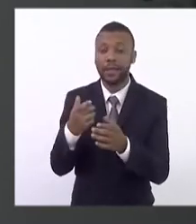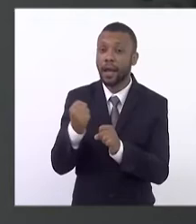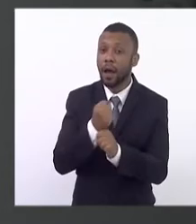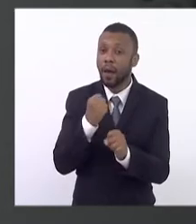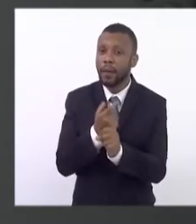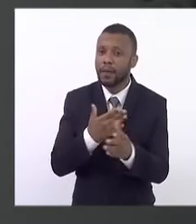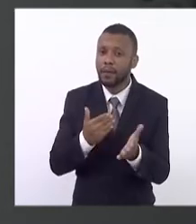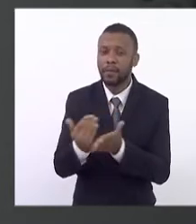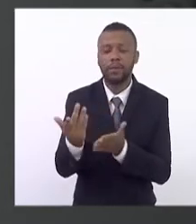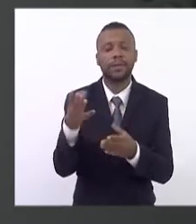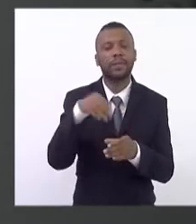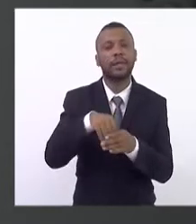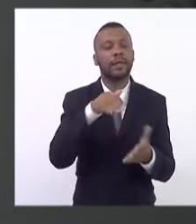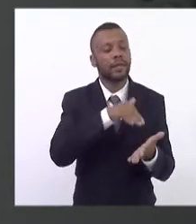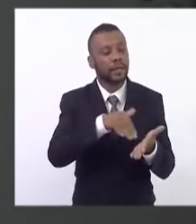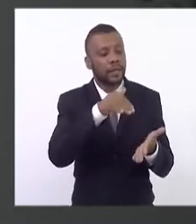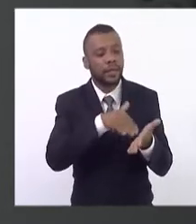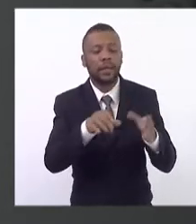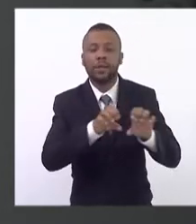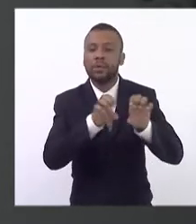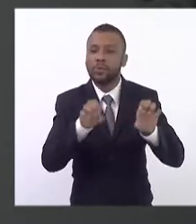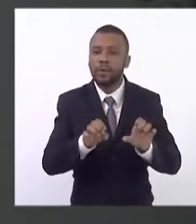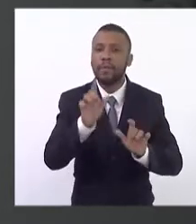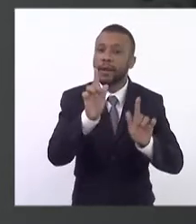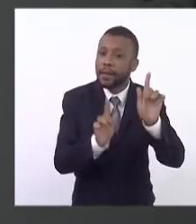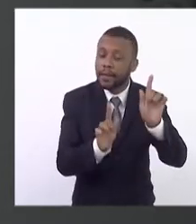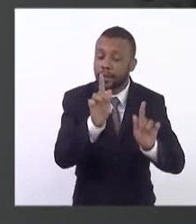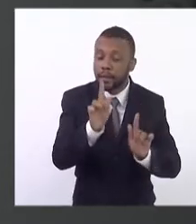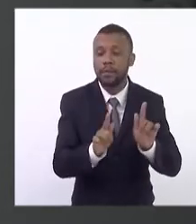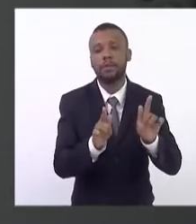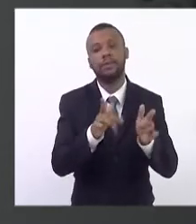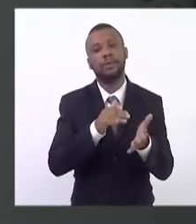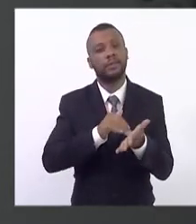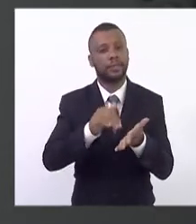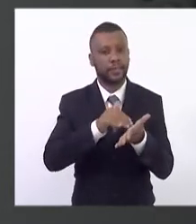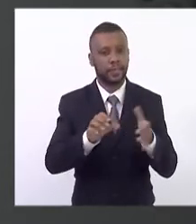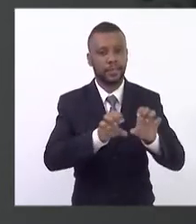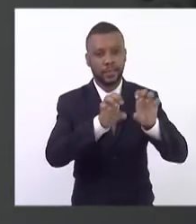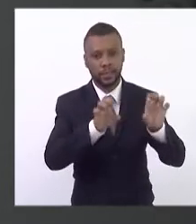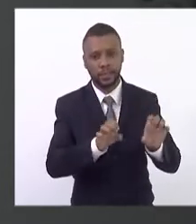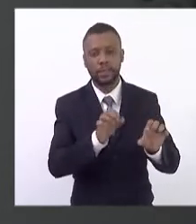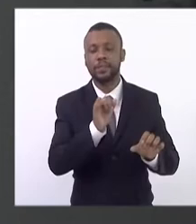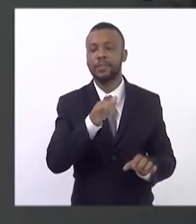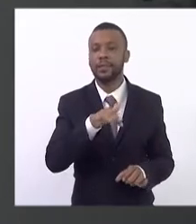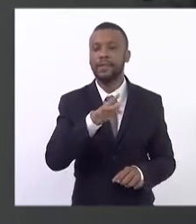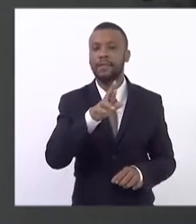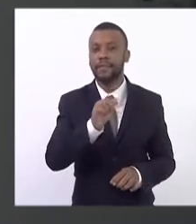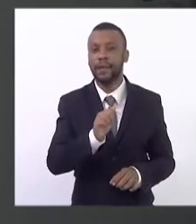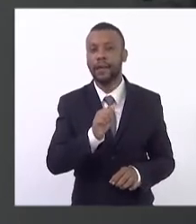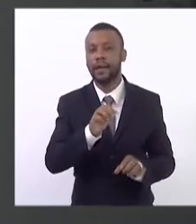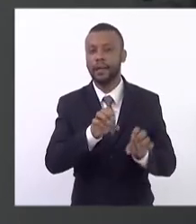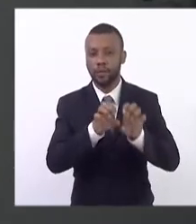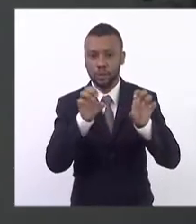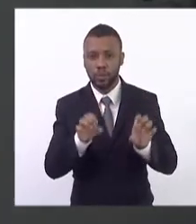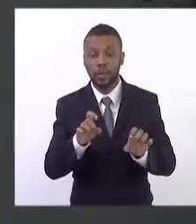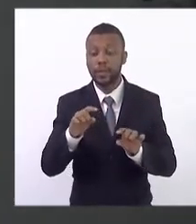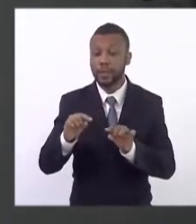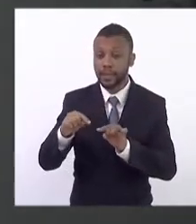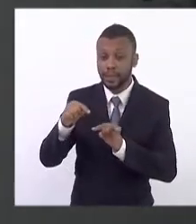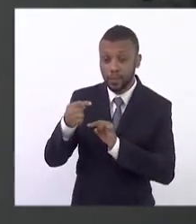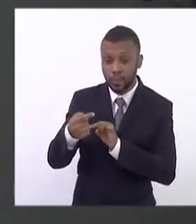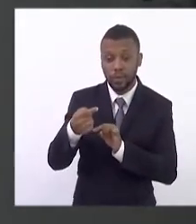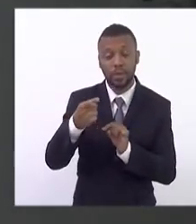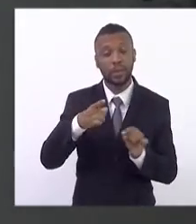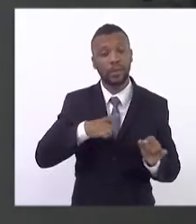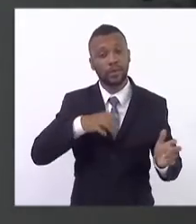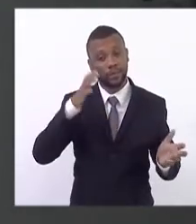de Infraestrutura, ela foi licitada pela Secretaria de Infraestrutura e depois uma determinação do governador à época trouxe